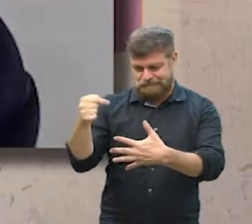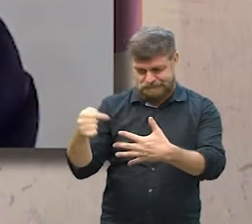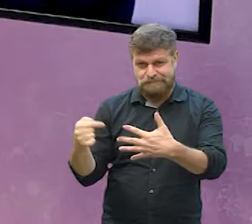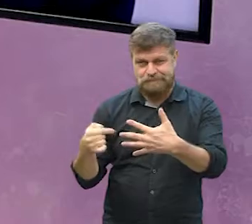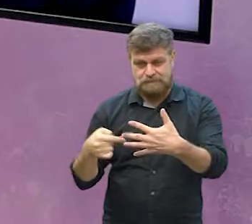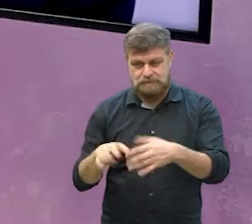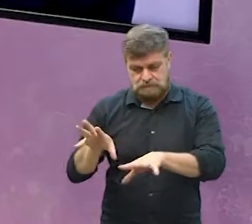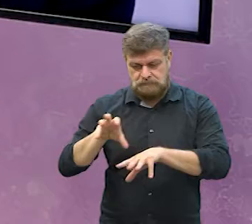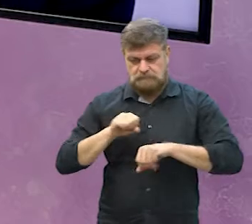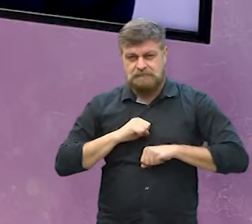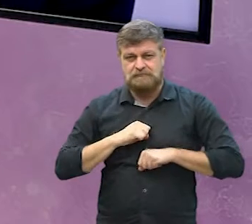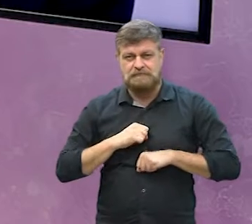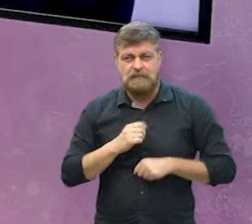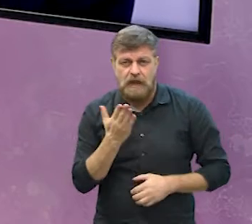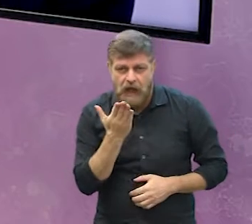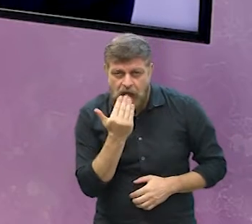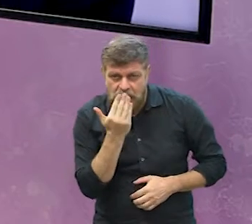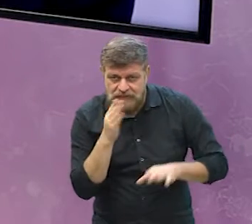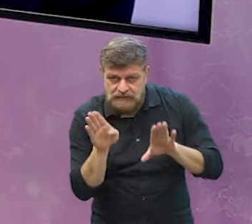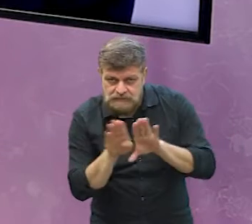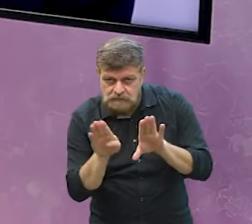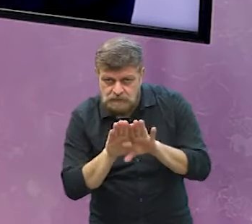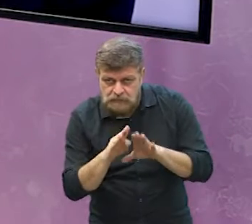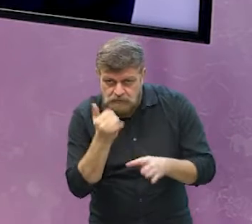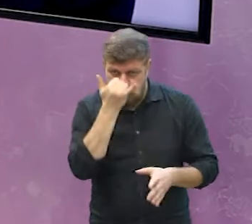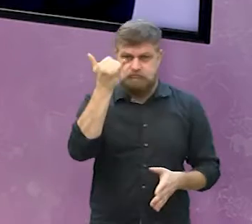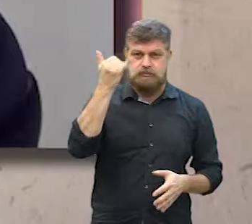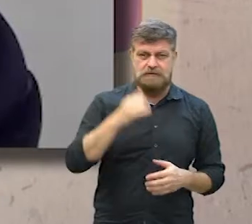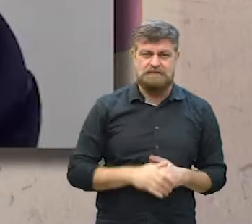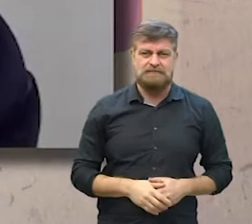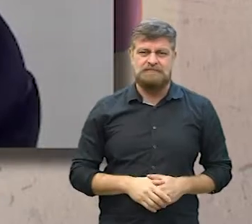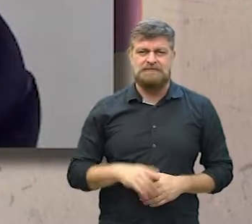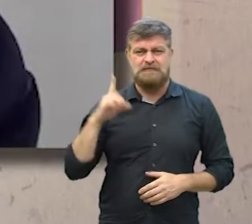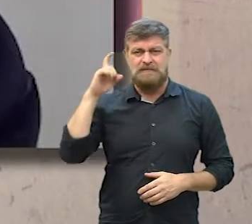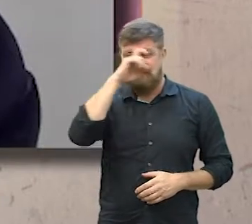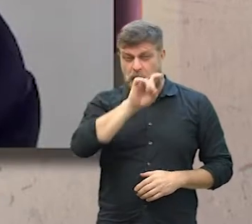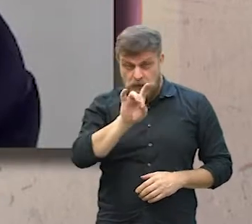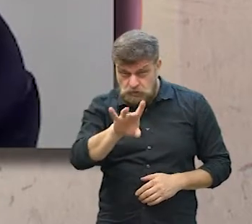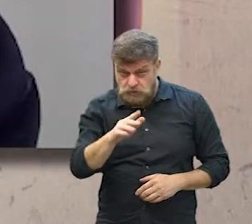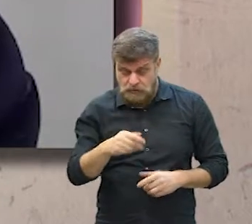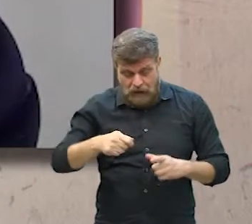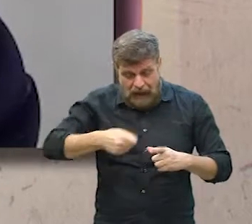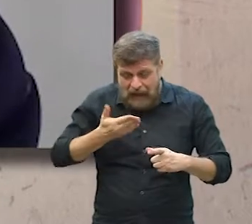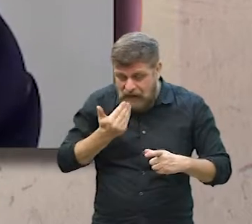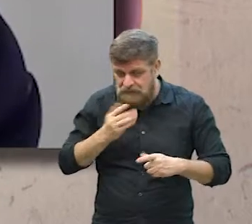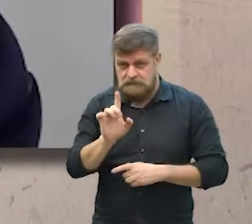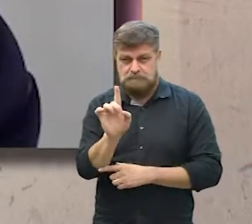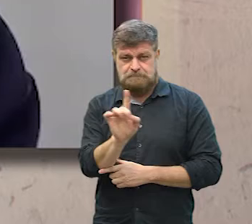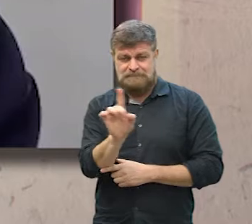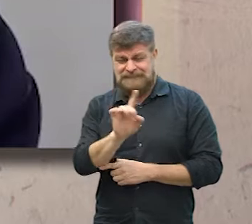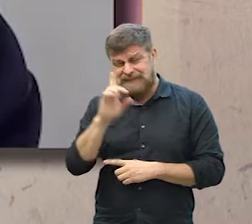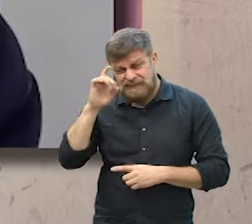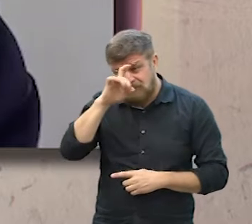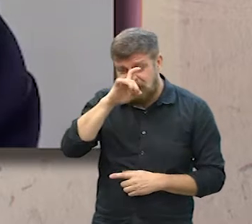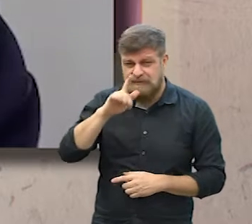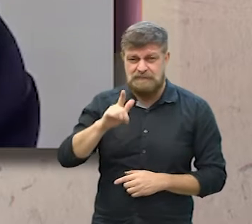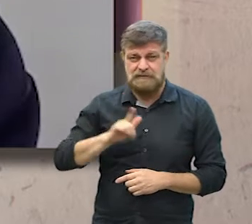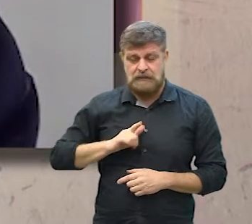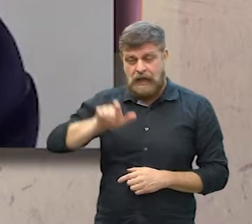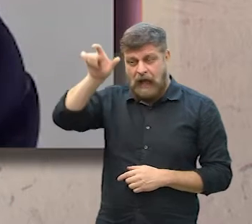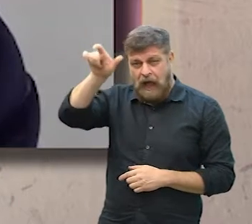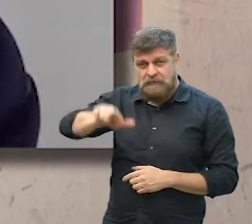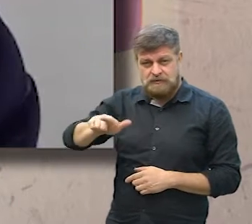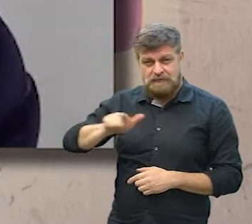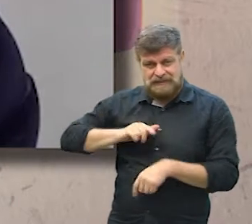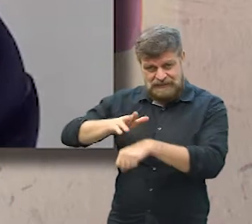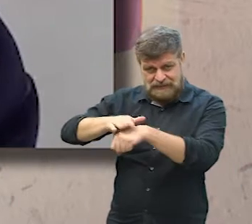meio ambiente. A alimentação também pode causar, doutor, asma? É difícil só a alimentação causar. Na verdade, o